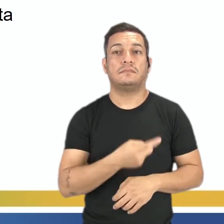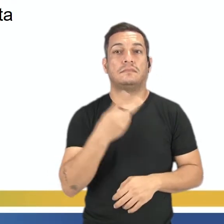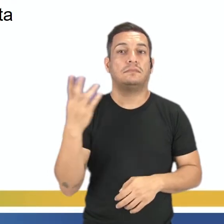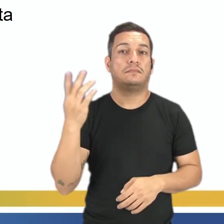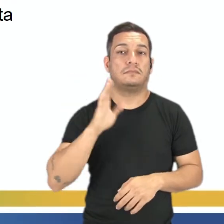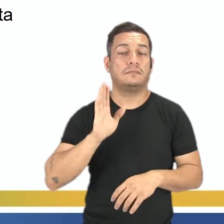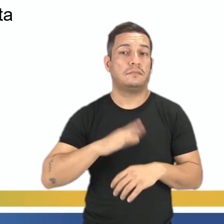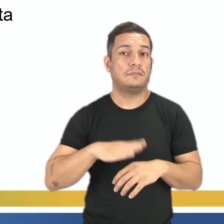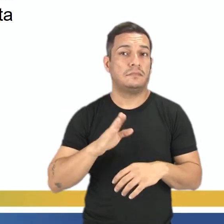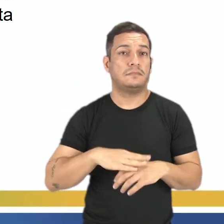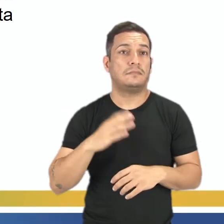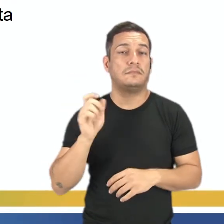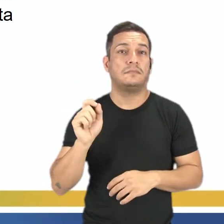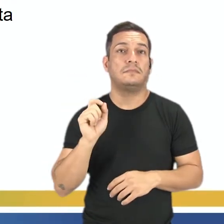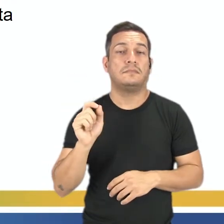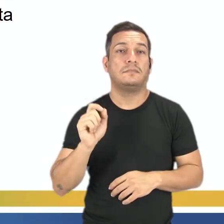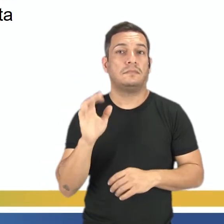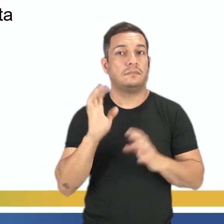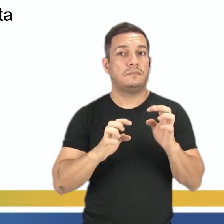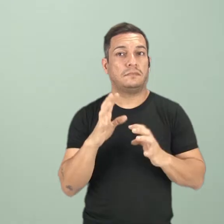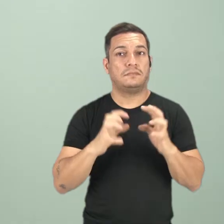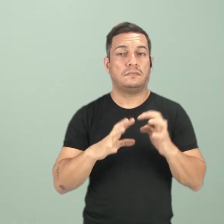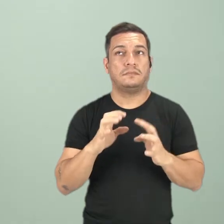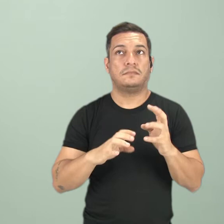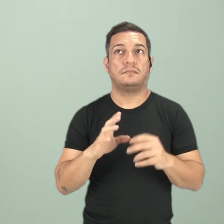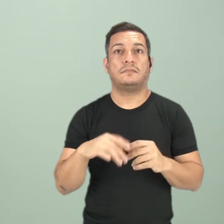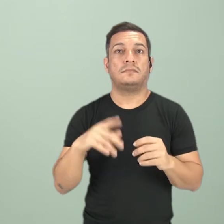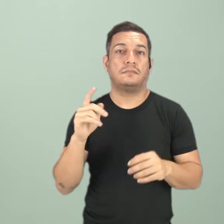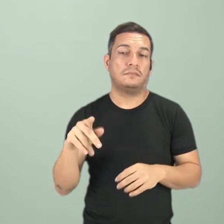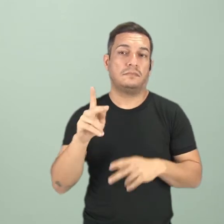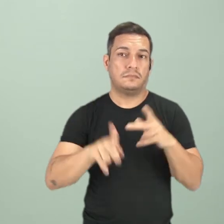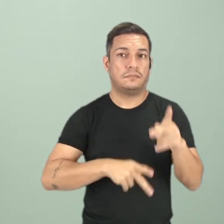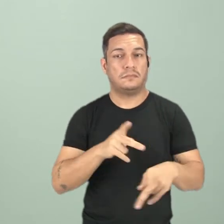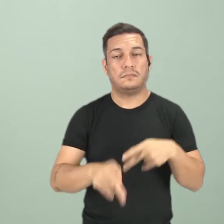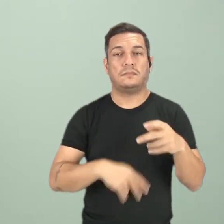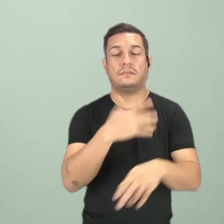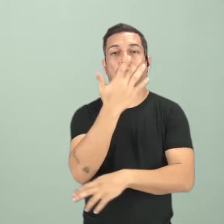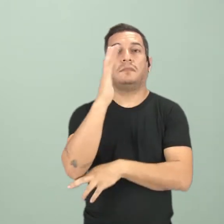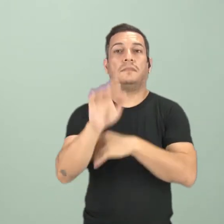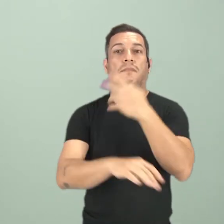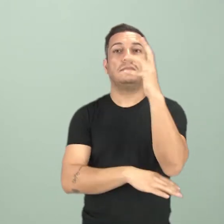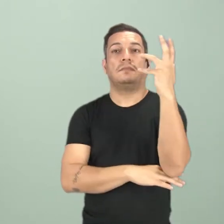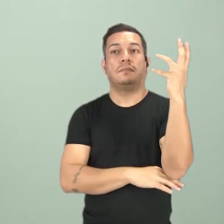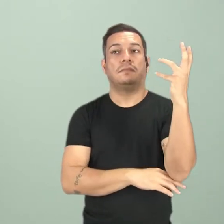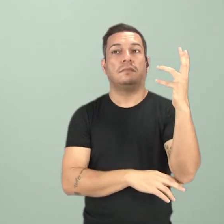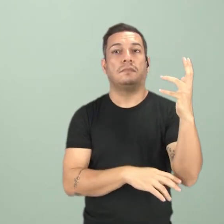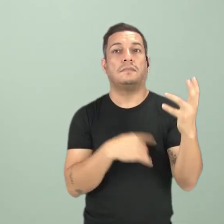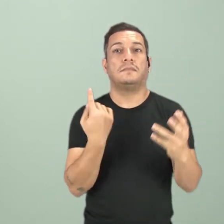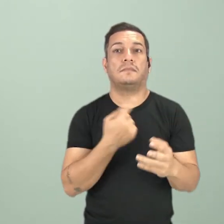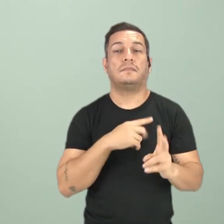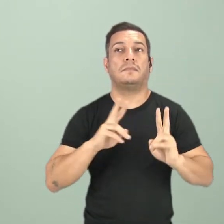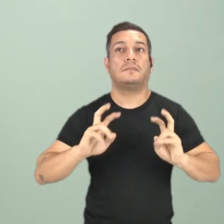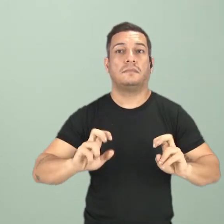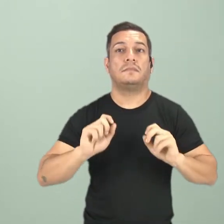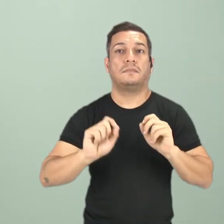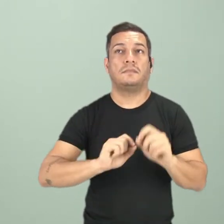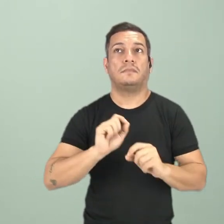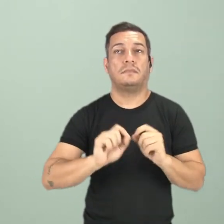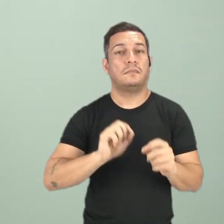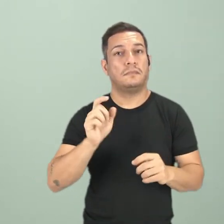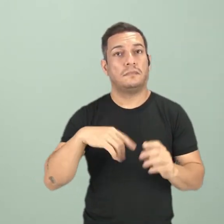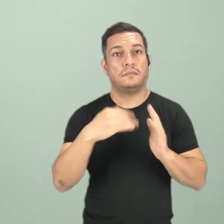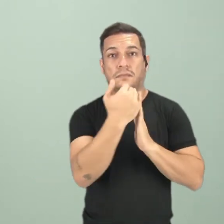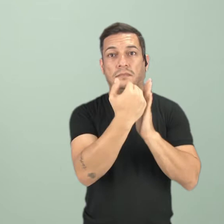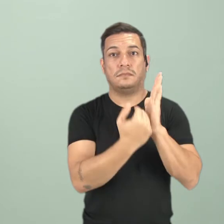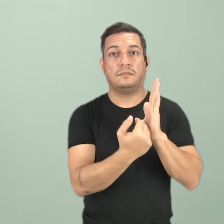quantidade maior, né, de conflitos entre os povos da floresta, né, podemos observar através